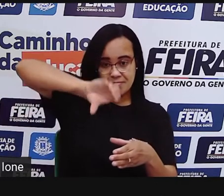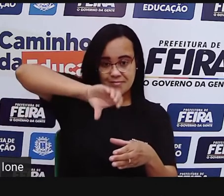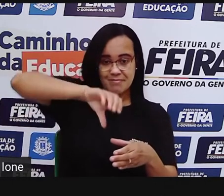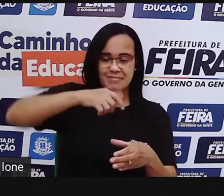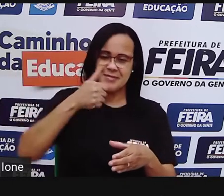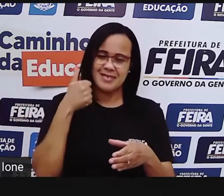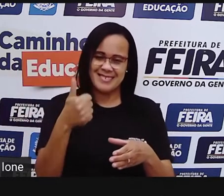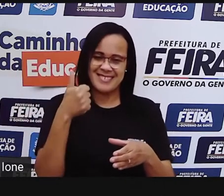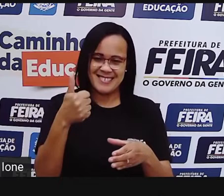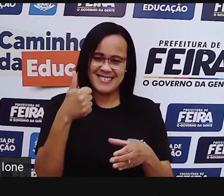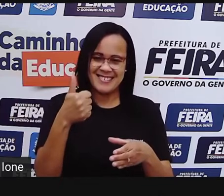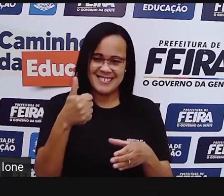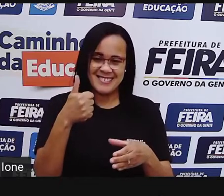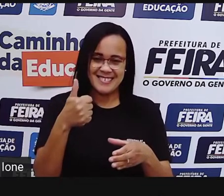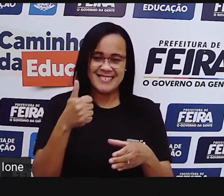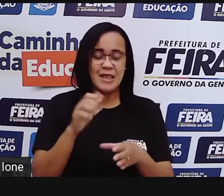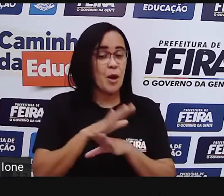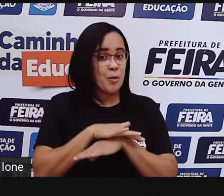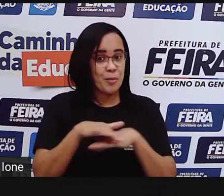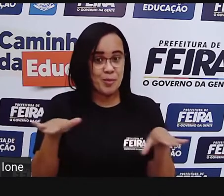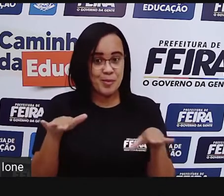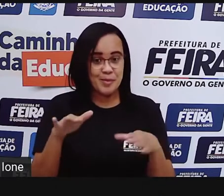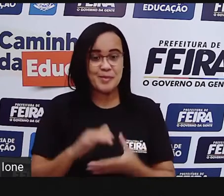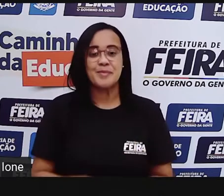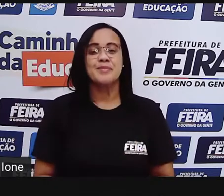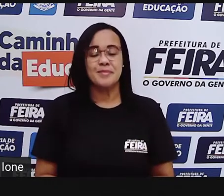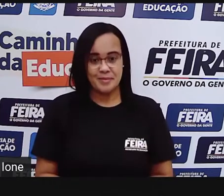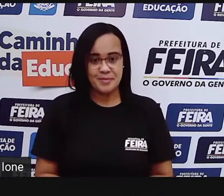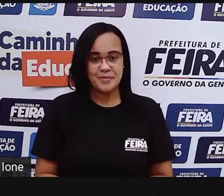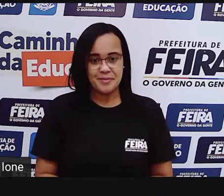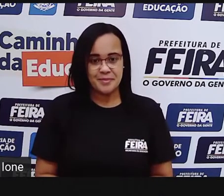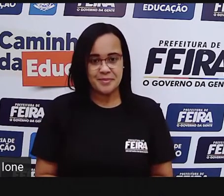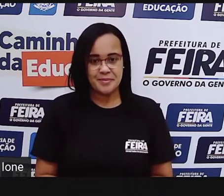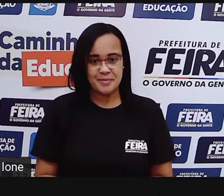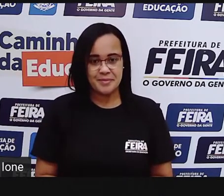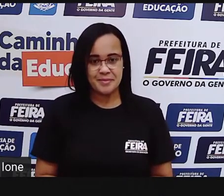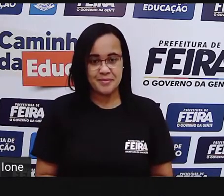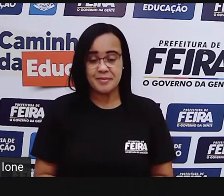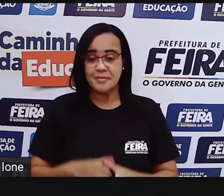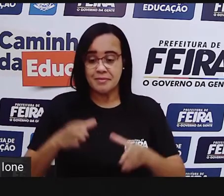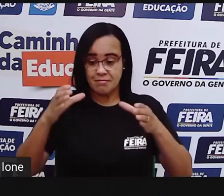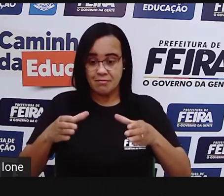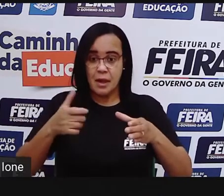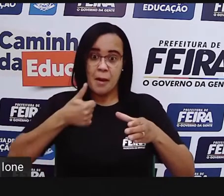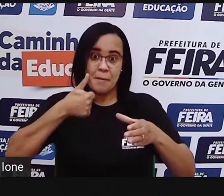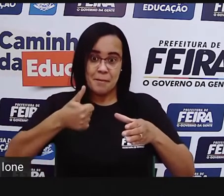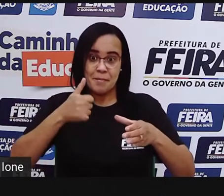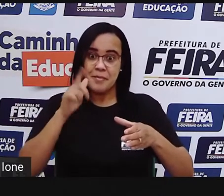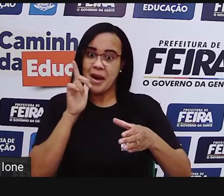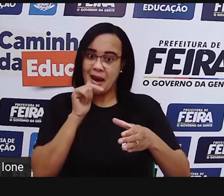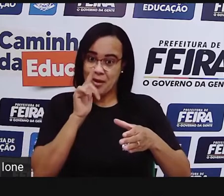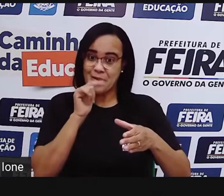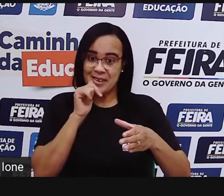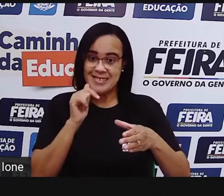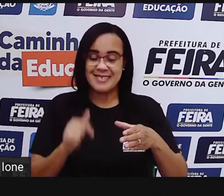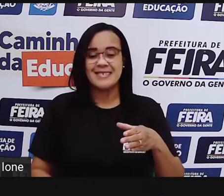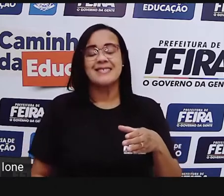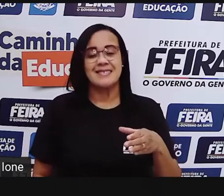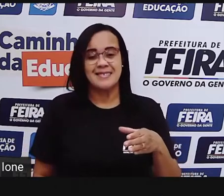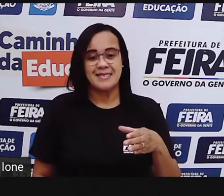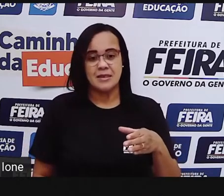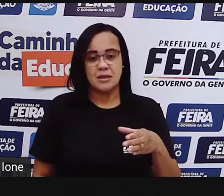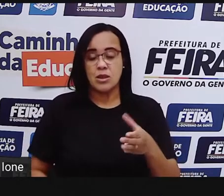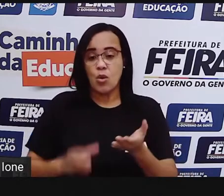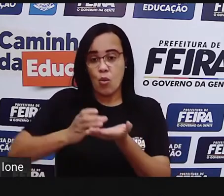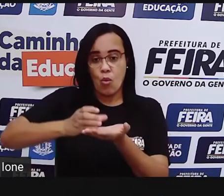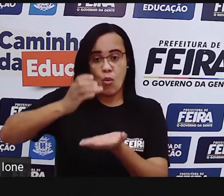Isso. Prontinho, meninada. O meu recipiente já está cheio d'água. E agora eu vou pegar